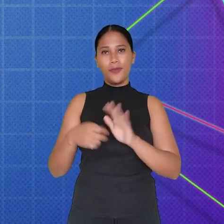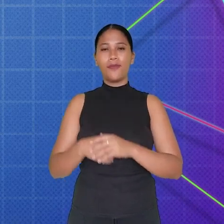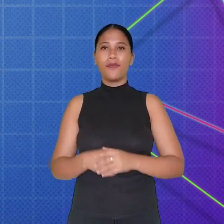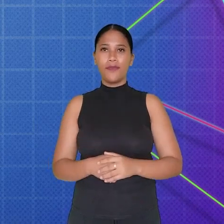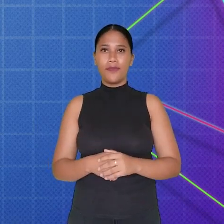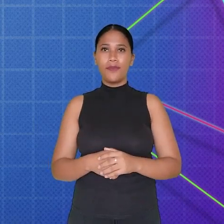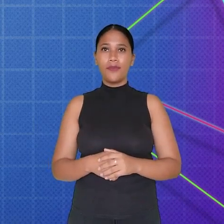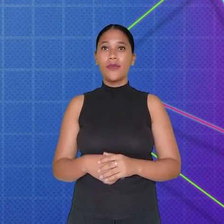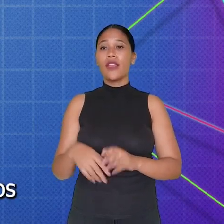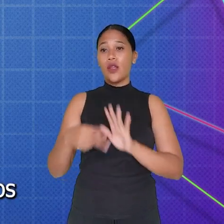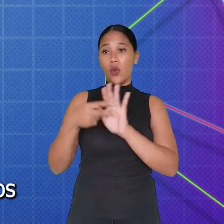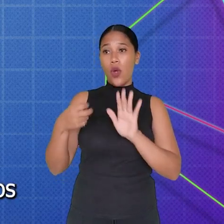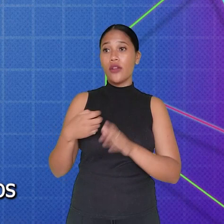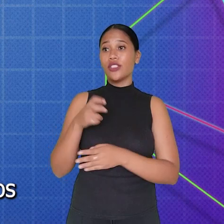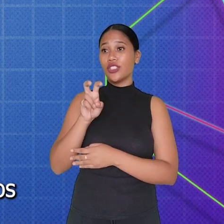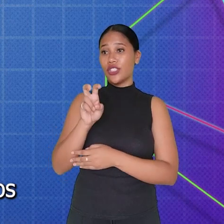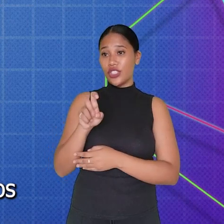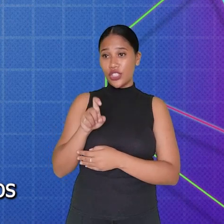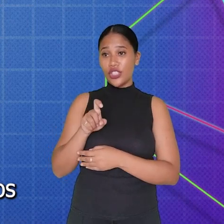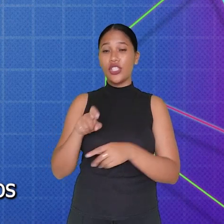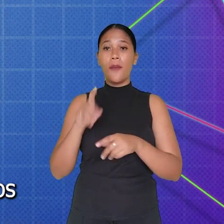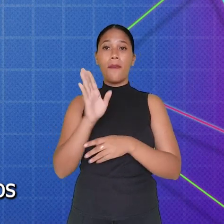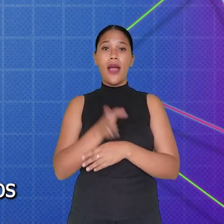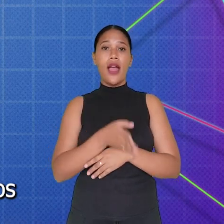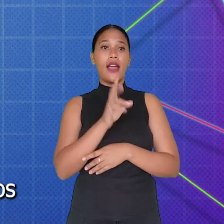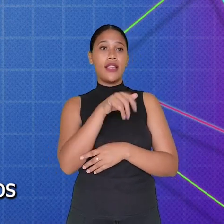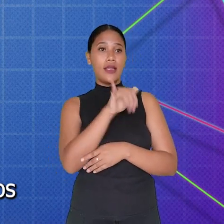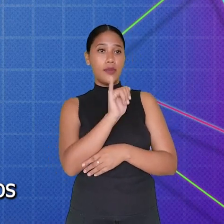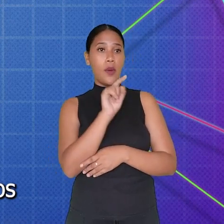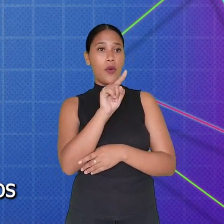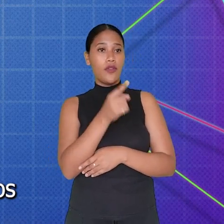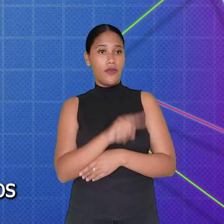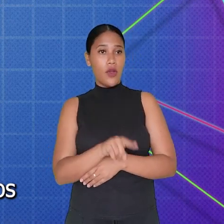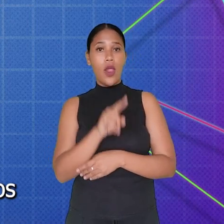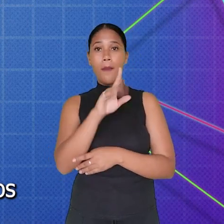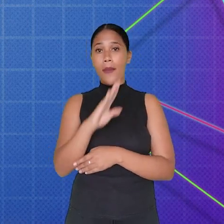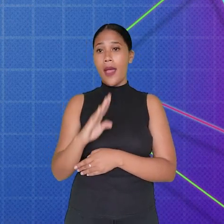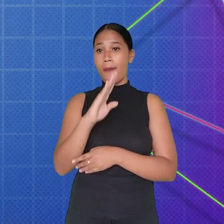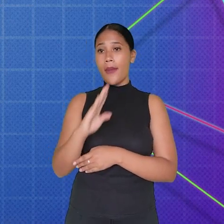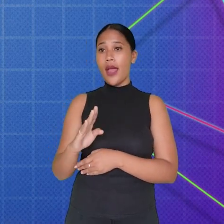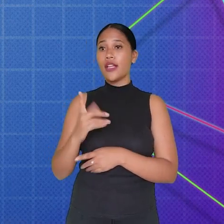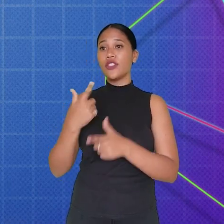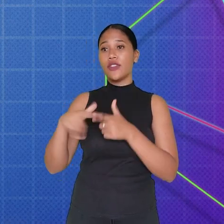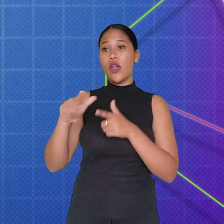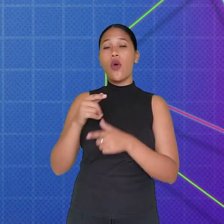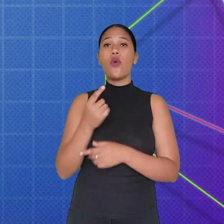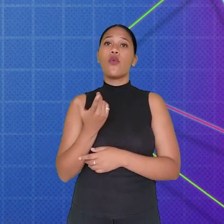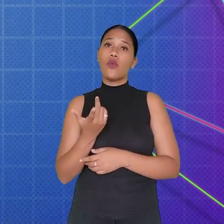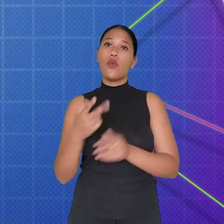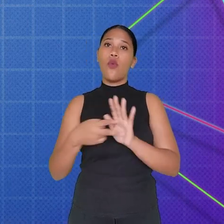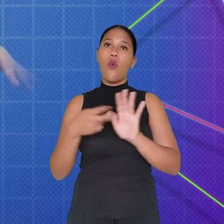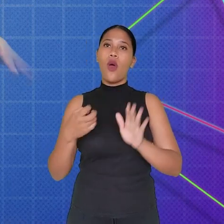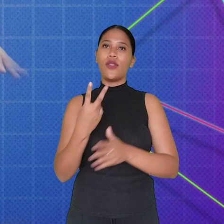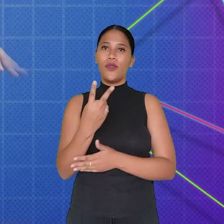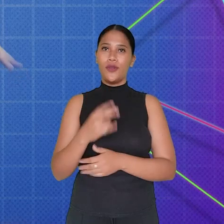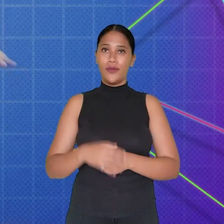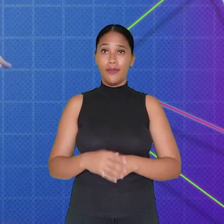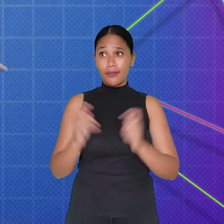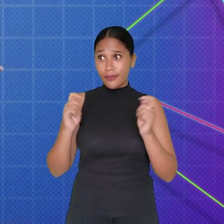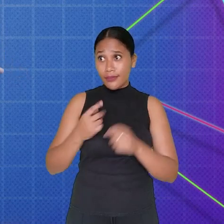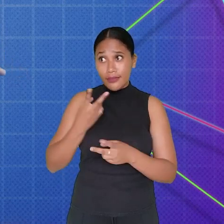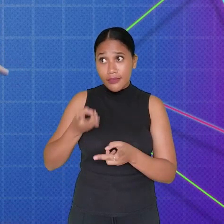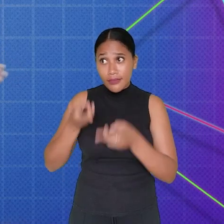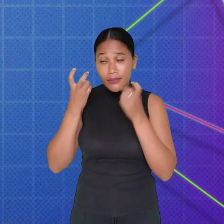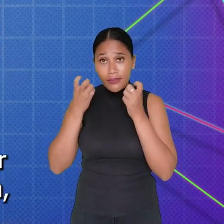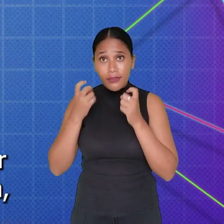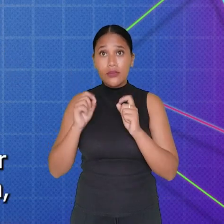divisão igual a 2. Como nós podemos ver, os operadores matemáticos são utilizados para realizar as operações básicas com as variáveis